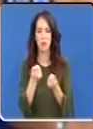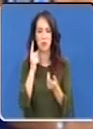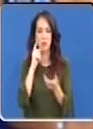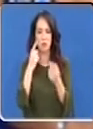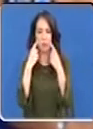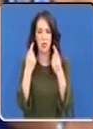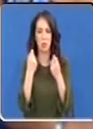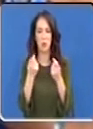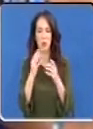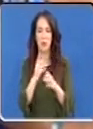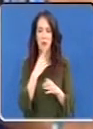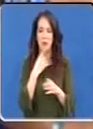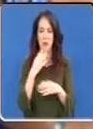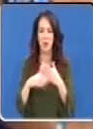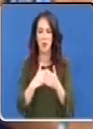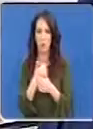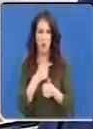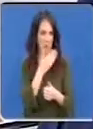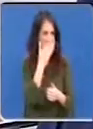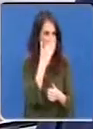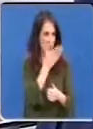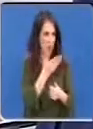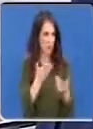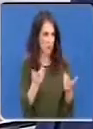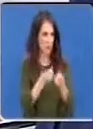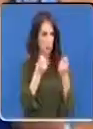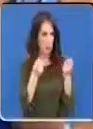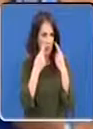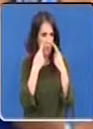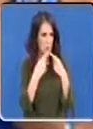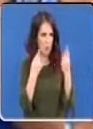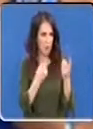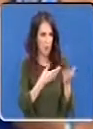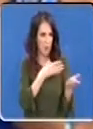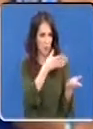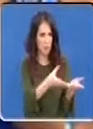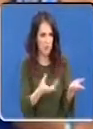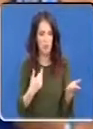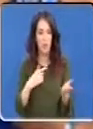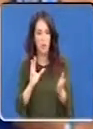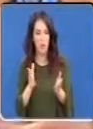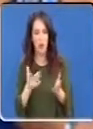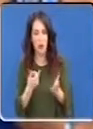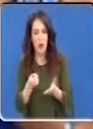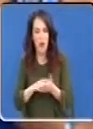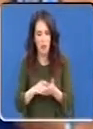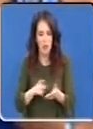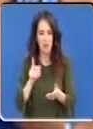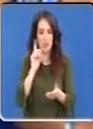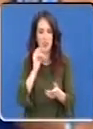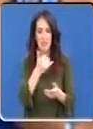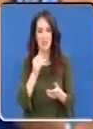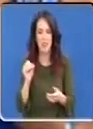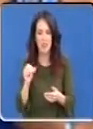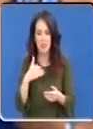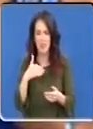Olha. Mas percebi que funciona. Queres claro, sabes disso? Sim. Então aquilo é uma ferramenta de trabalho. Mas percebi que funciona e estou a começar a pôr agora. Dia 20, como é